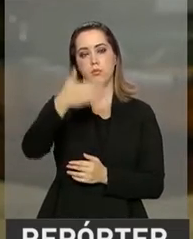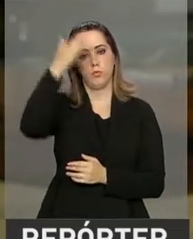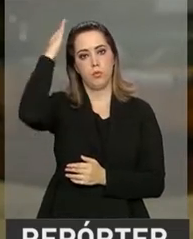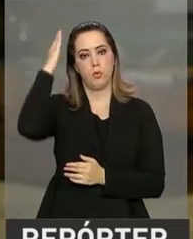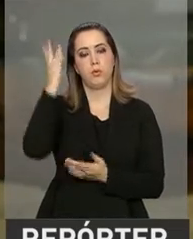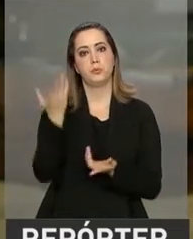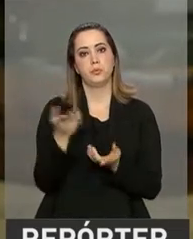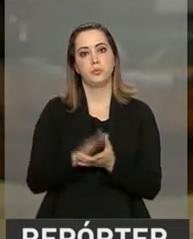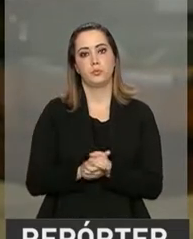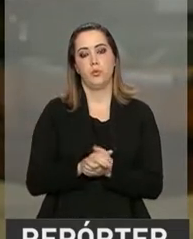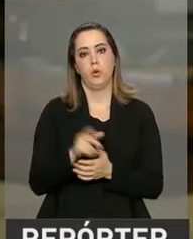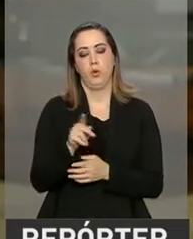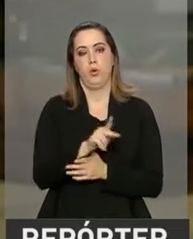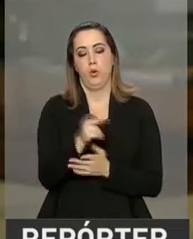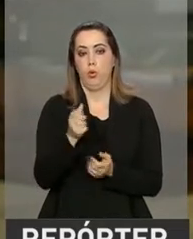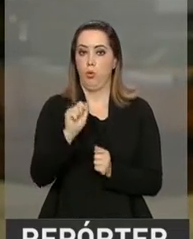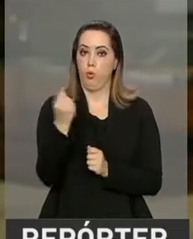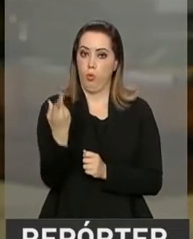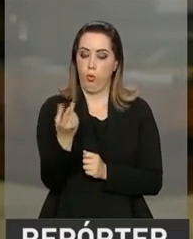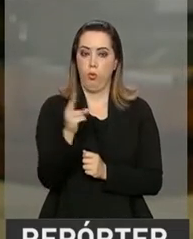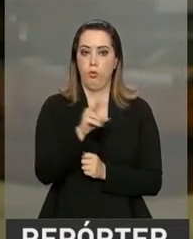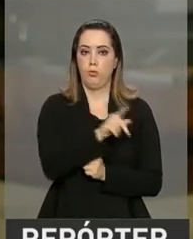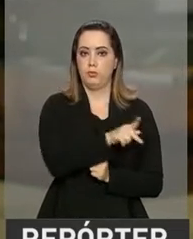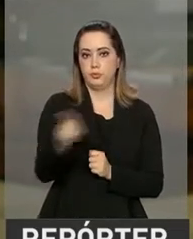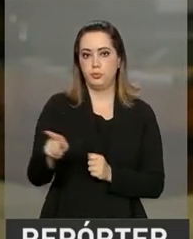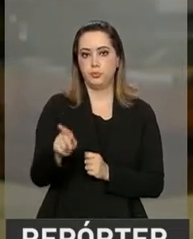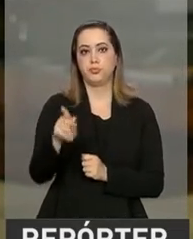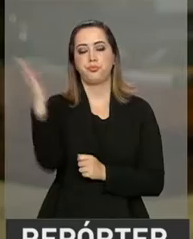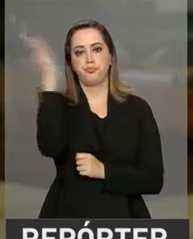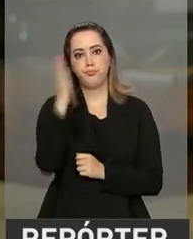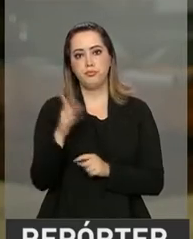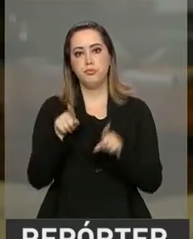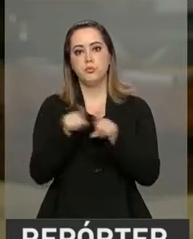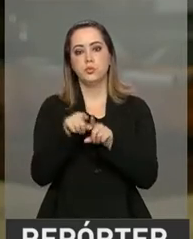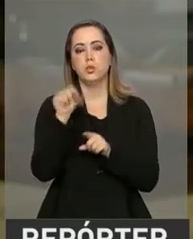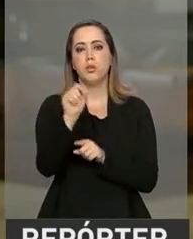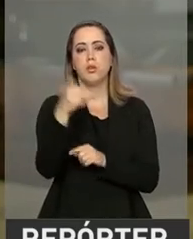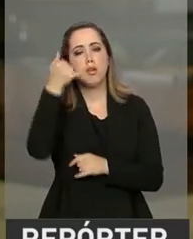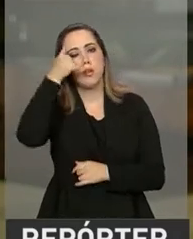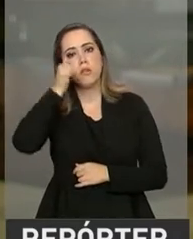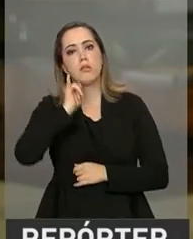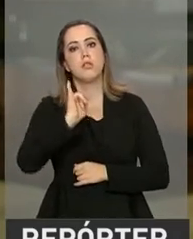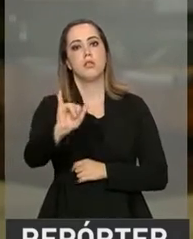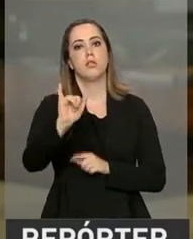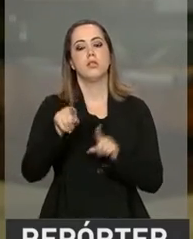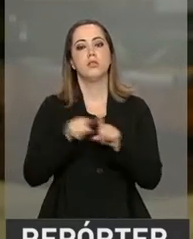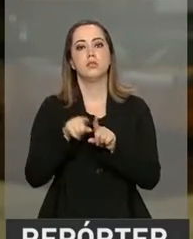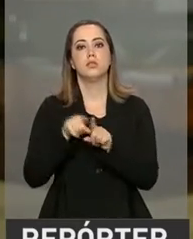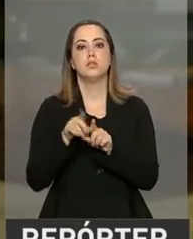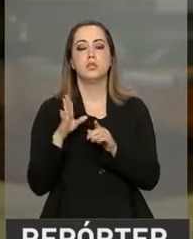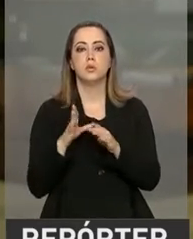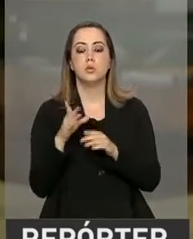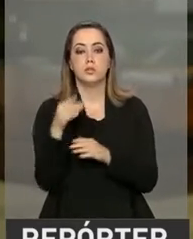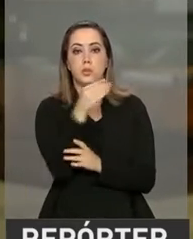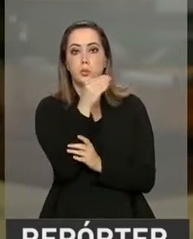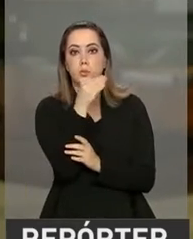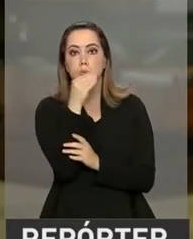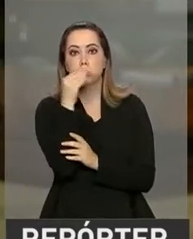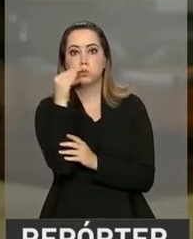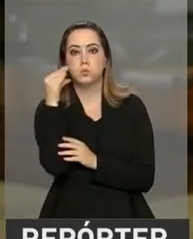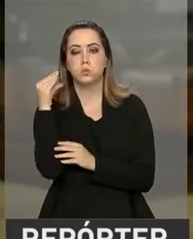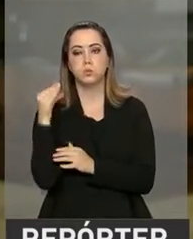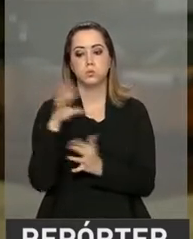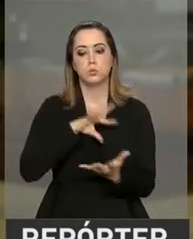paris na frança no ano passado é evitar que o aquecimento global da terra atinja 2 graus celsius neste século